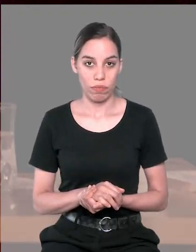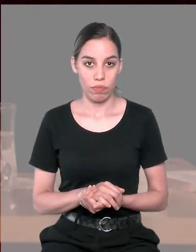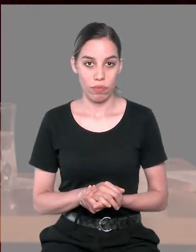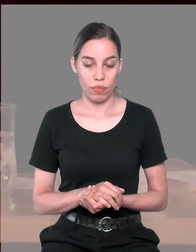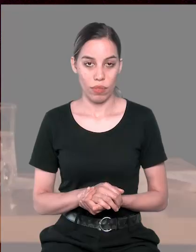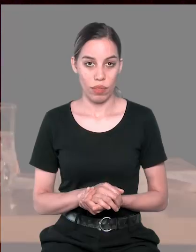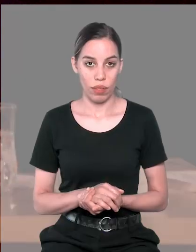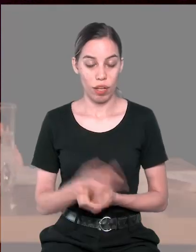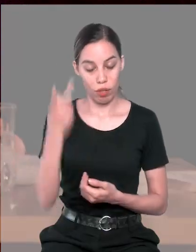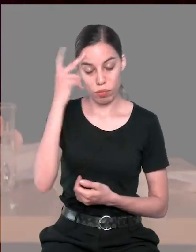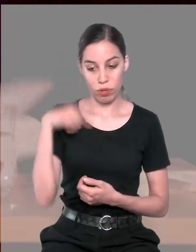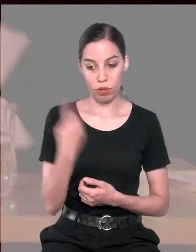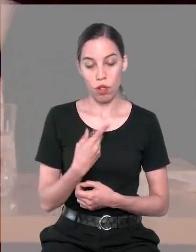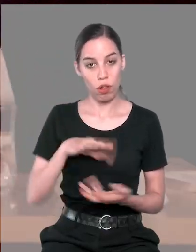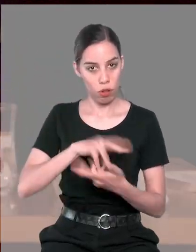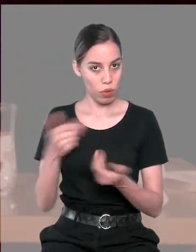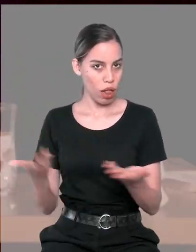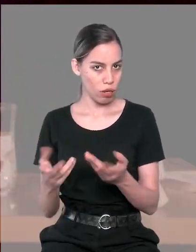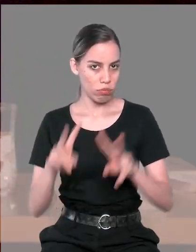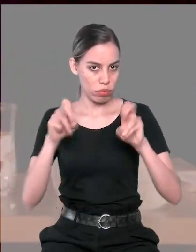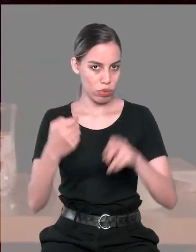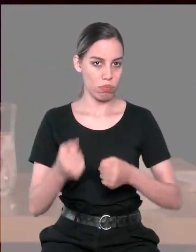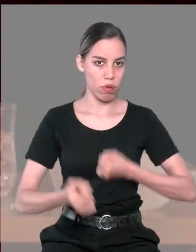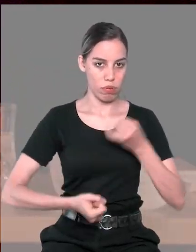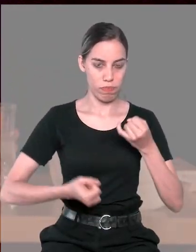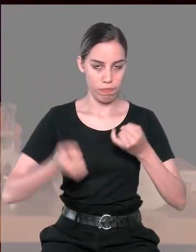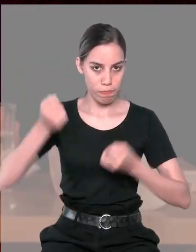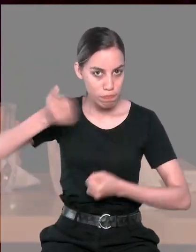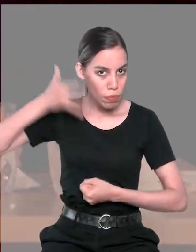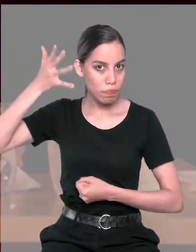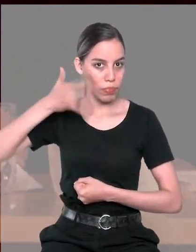Para trazer agora para o nosso mundo e para o tema da nossa palestra, né?